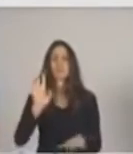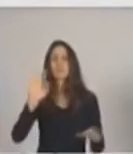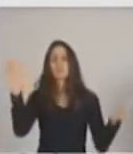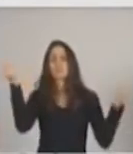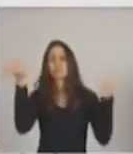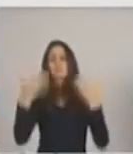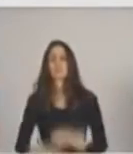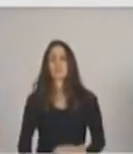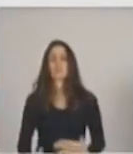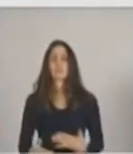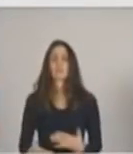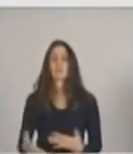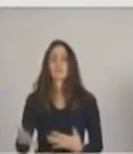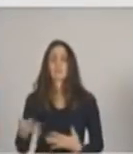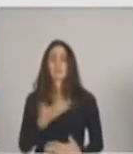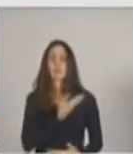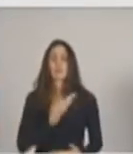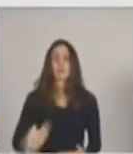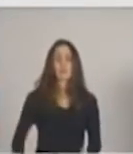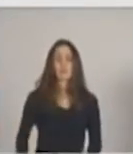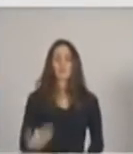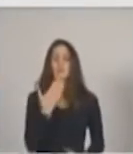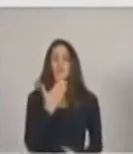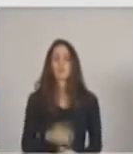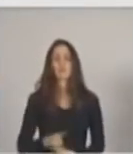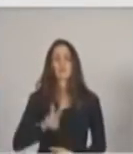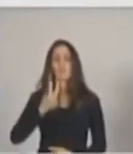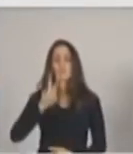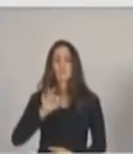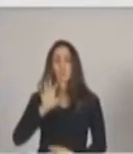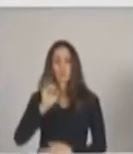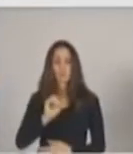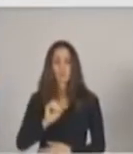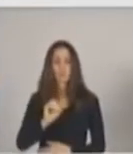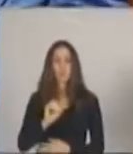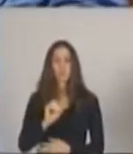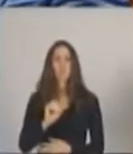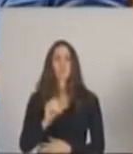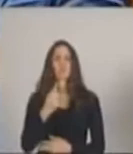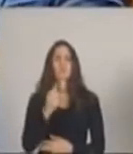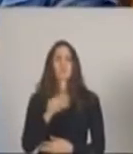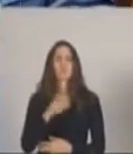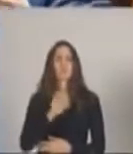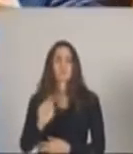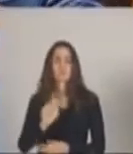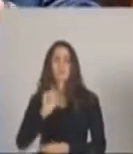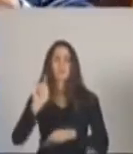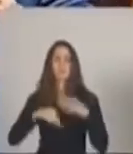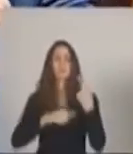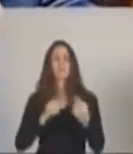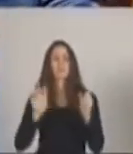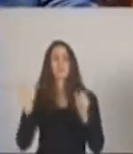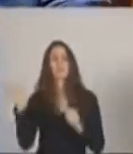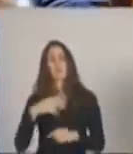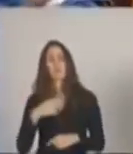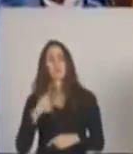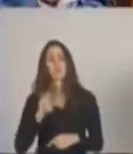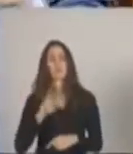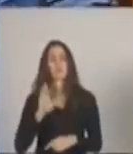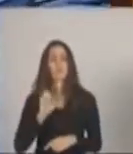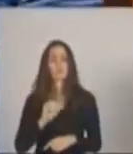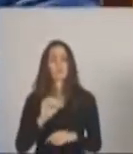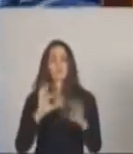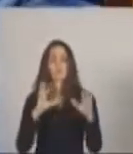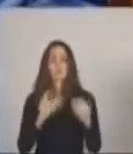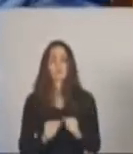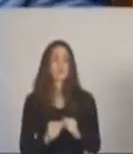a manifestação do governo do Estado foi pelo veto parcial. No final vem um veto total. Acho que esse é o grande questão. Nós já conversamos com o deputado Durão,